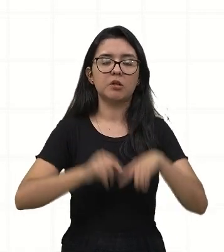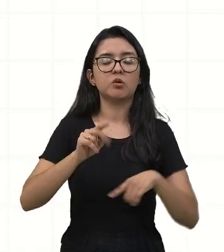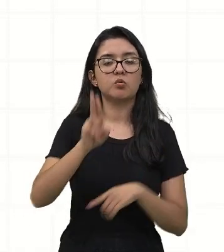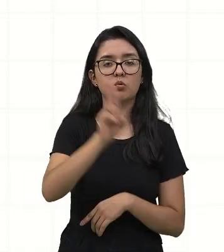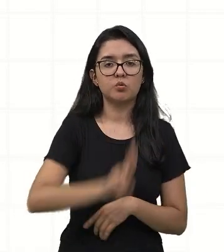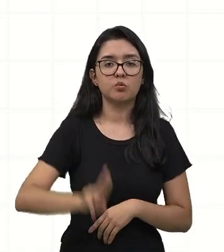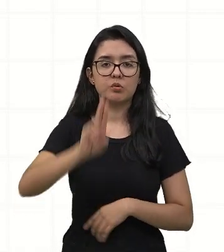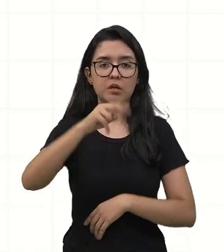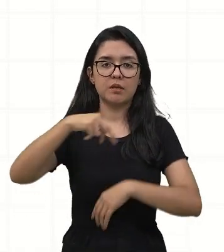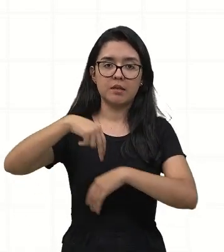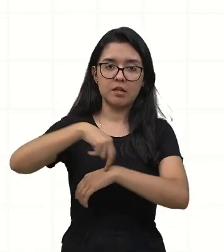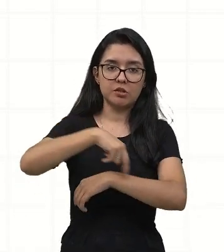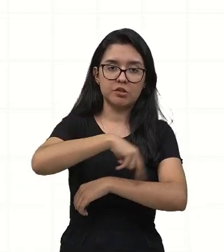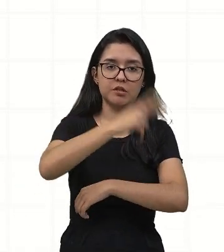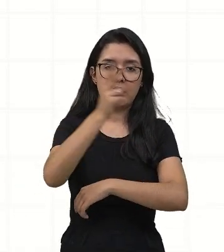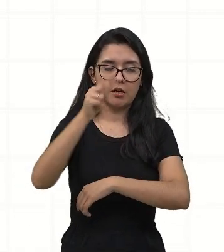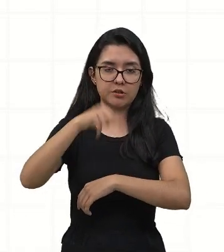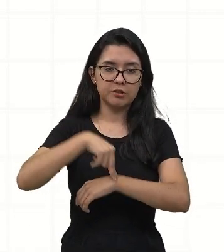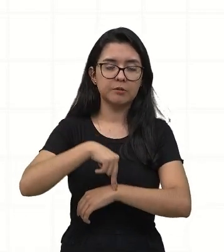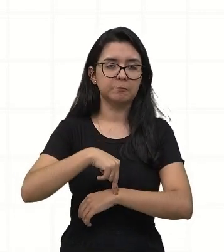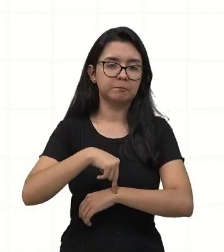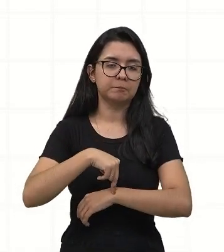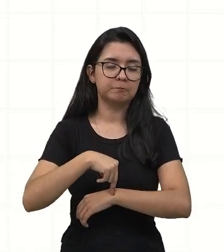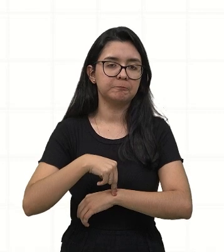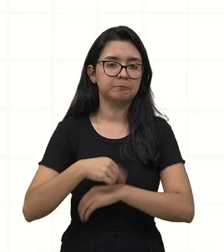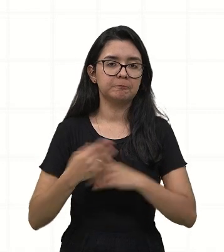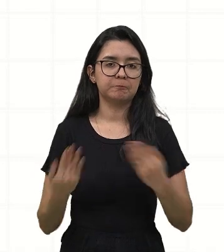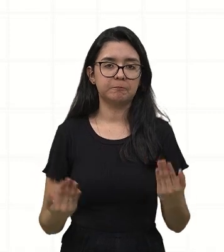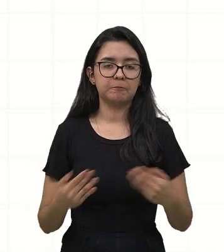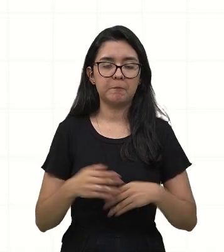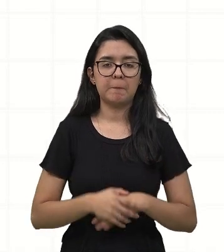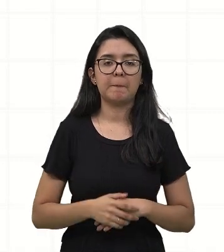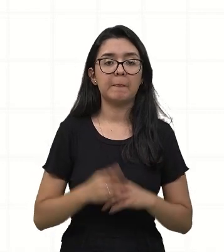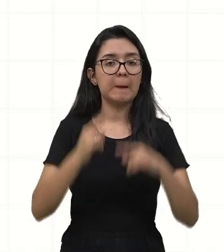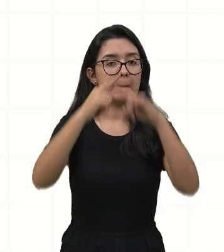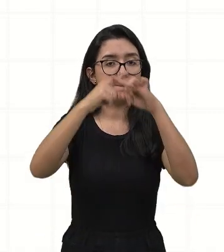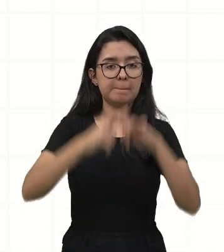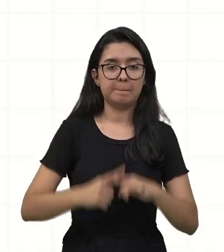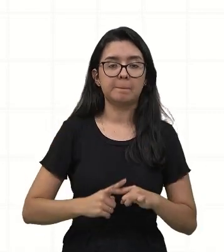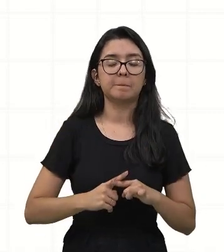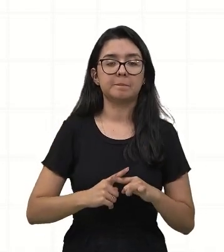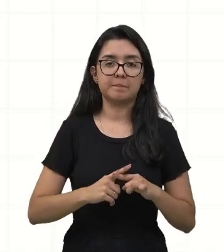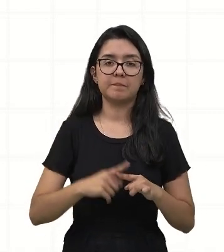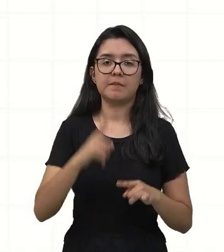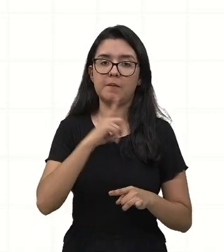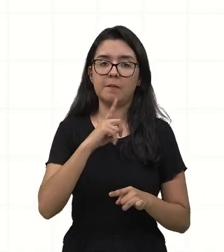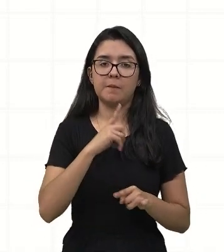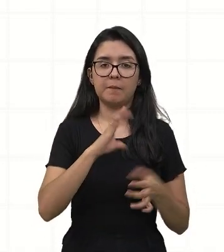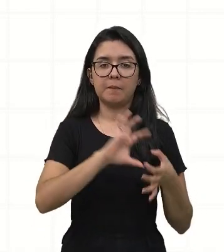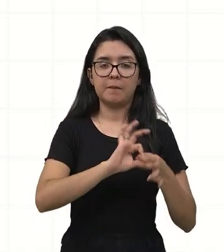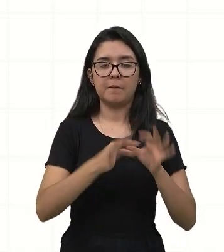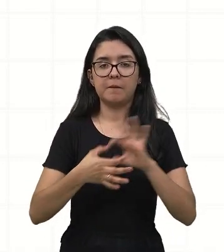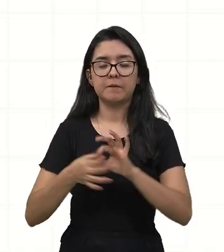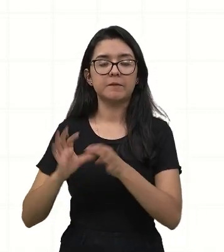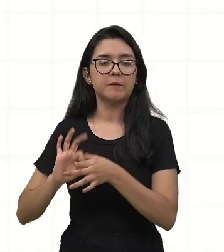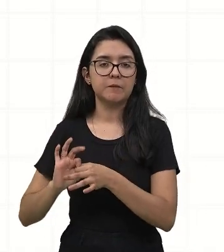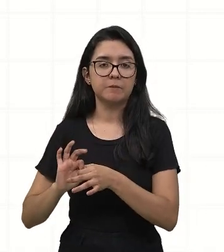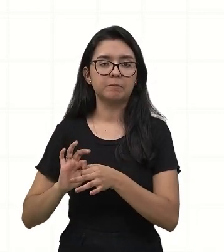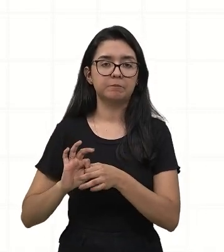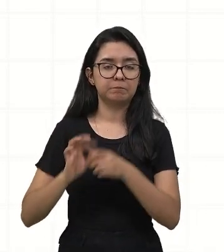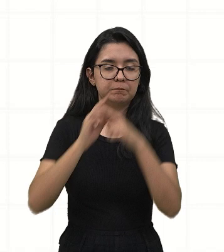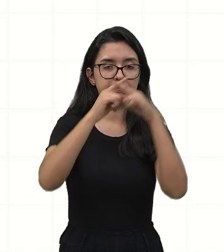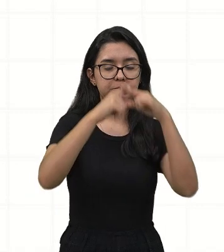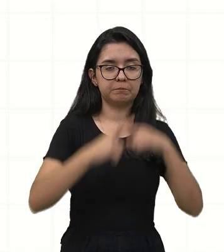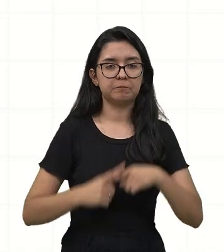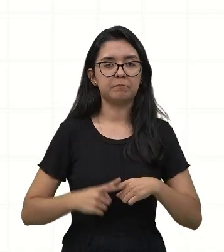ginástica artística. É uma das disputas nessa competição, que existe na competição, né, nos Jogos